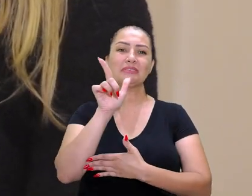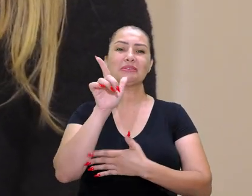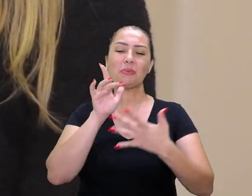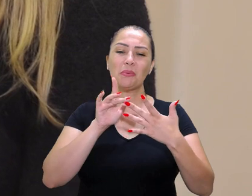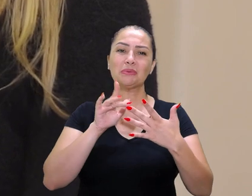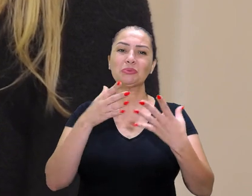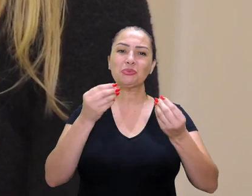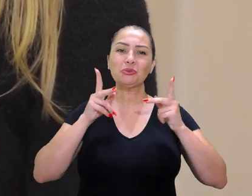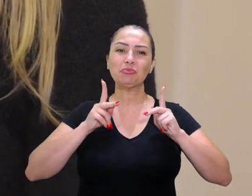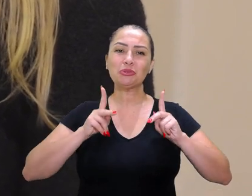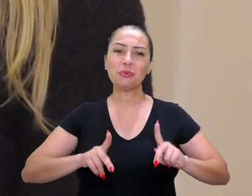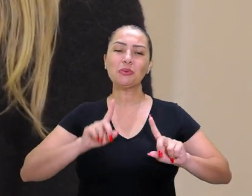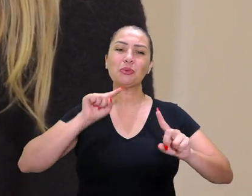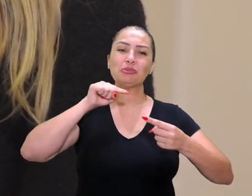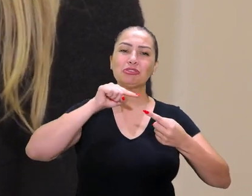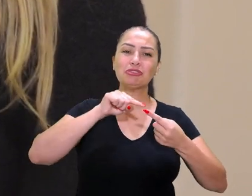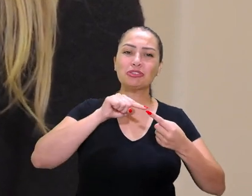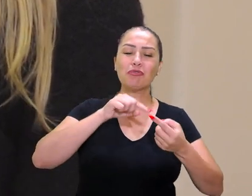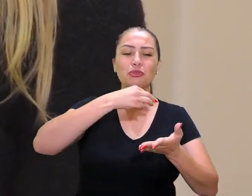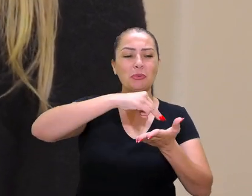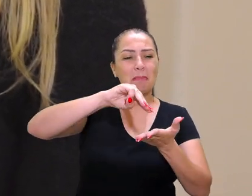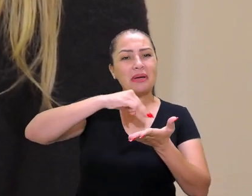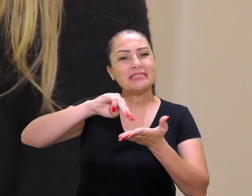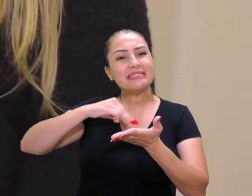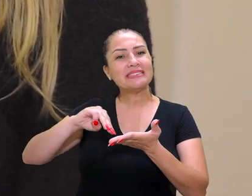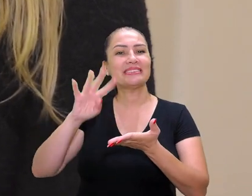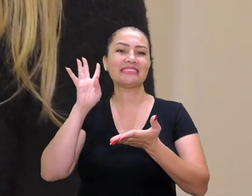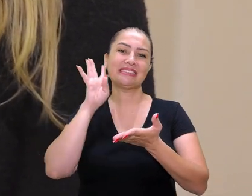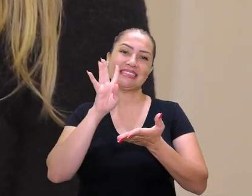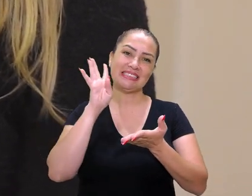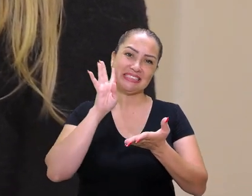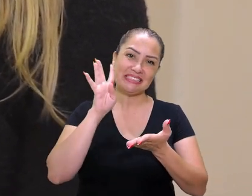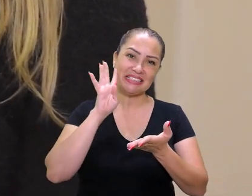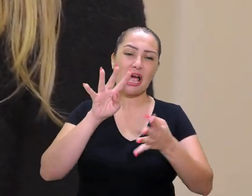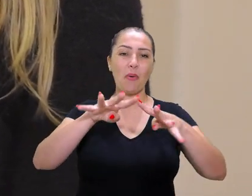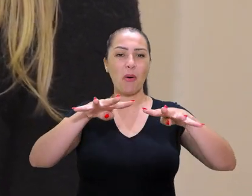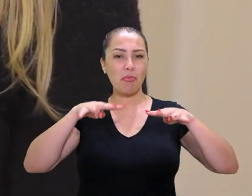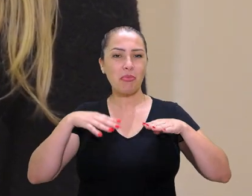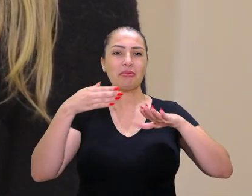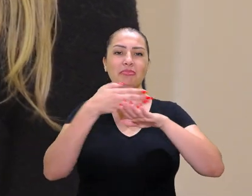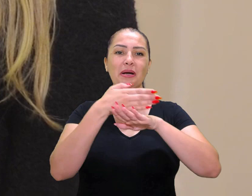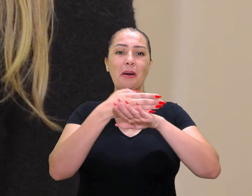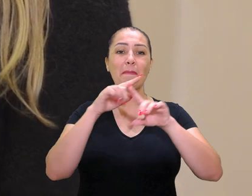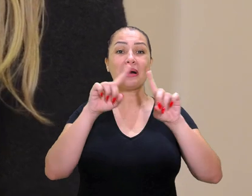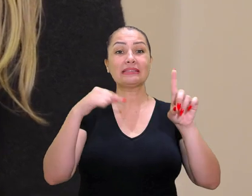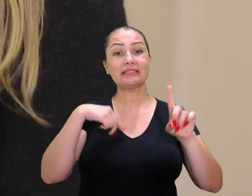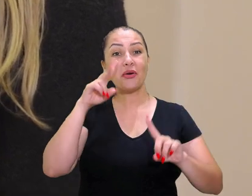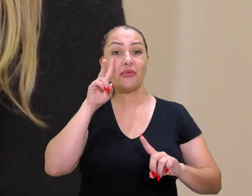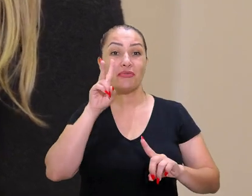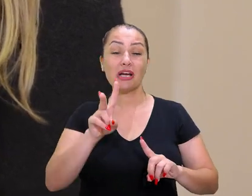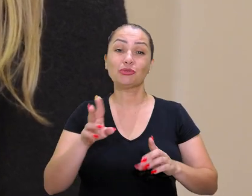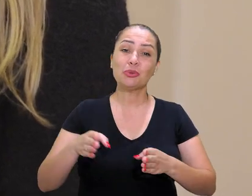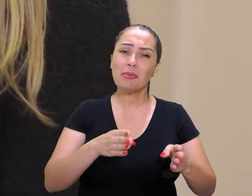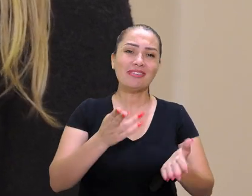nossos objetivos, de ter passado uma mensagem legal, né, ao público que estava lá presente. Mas eu vejo que a caminhada ainda